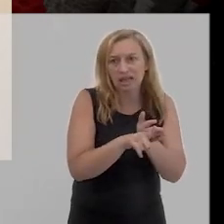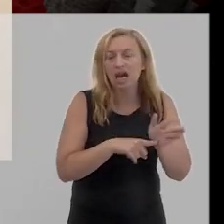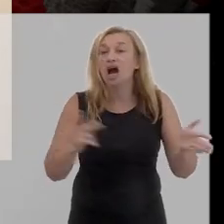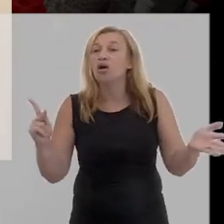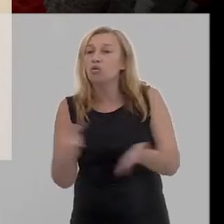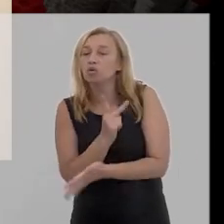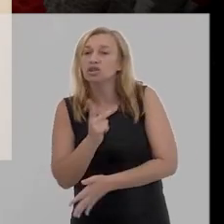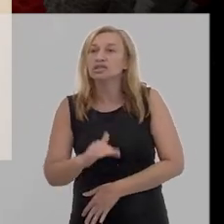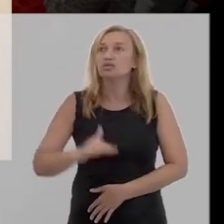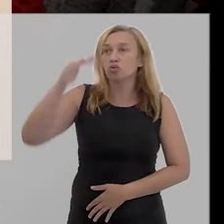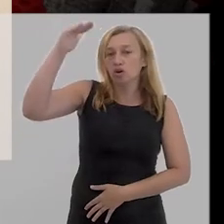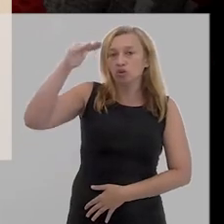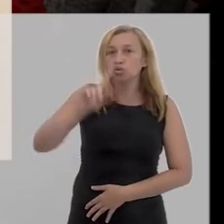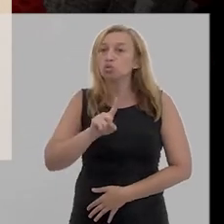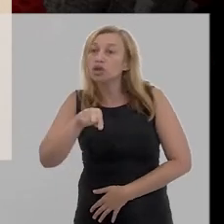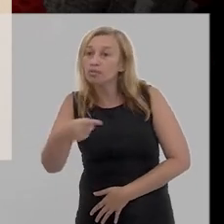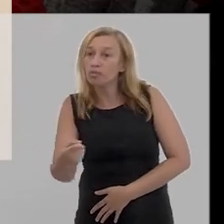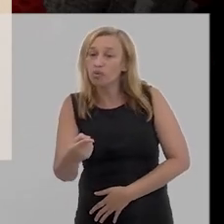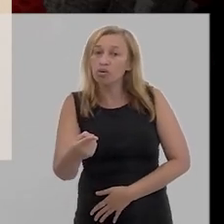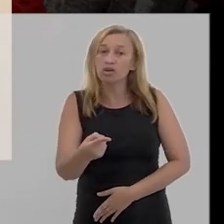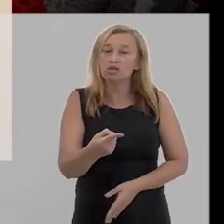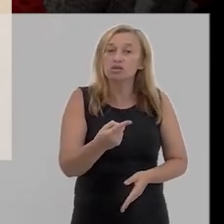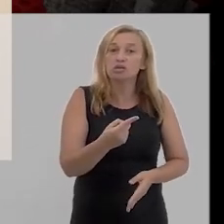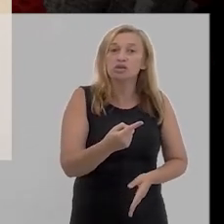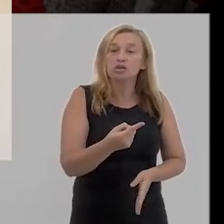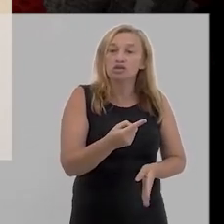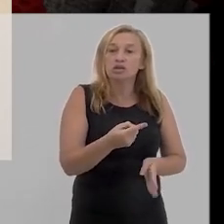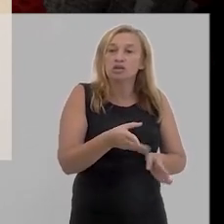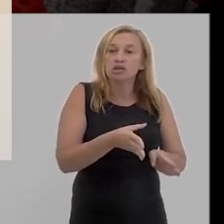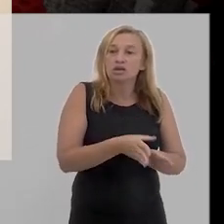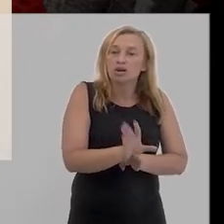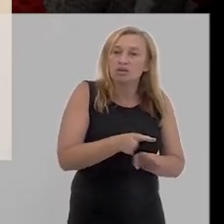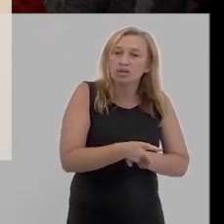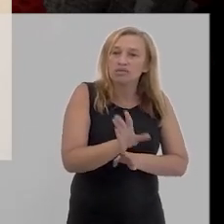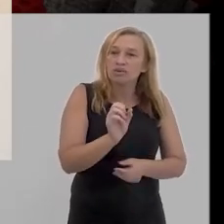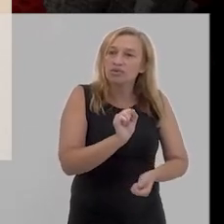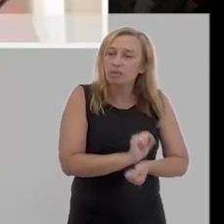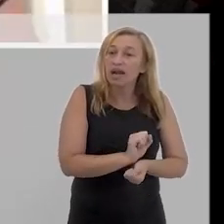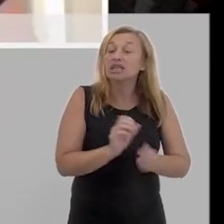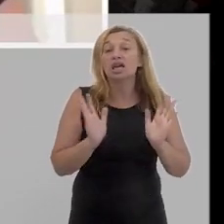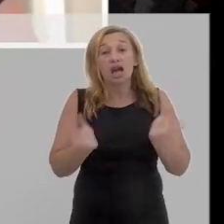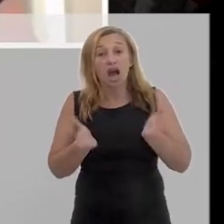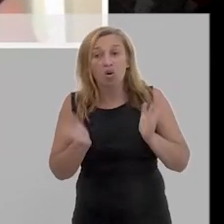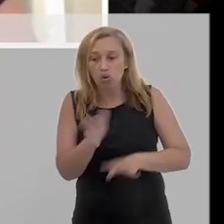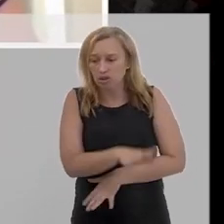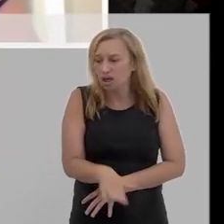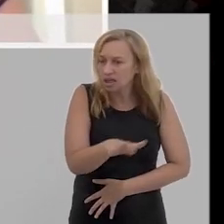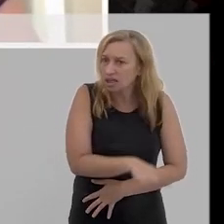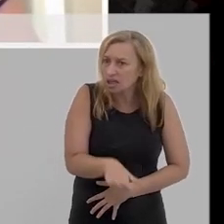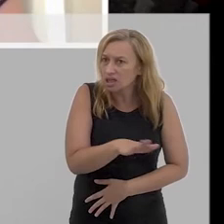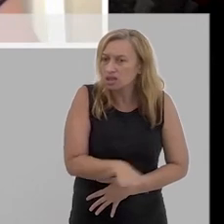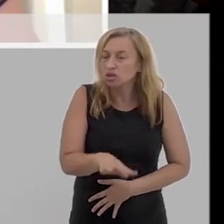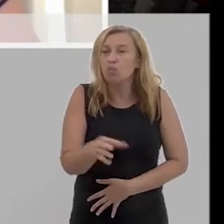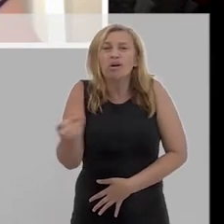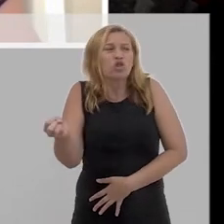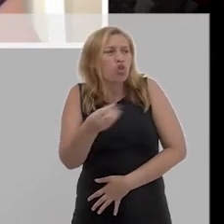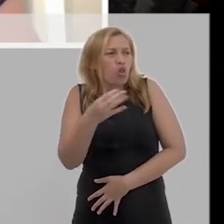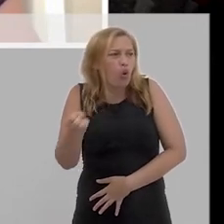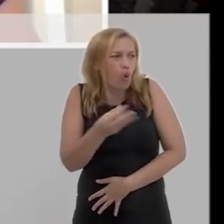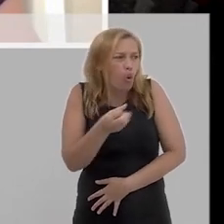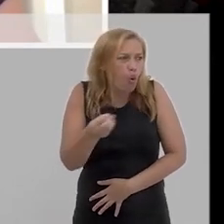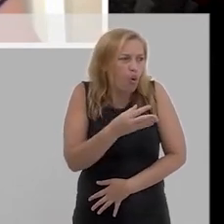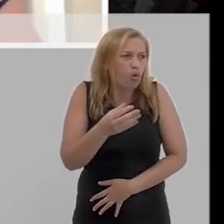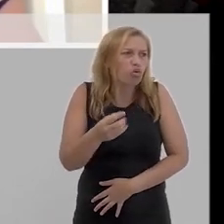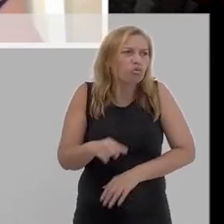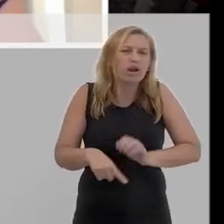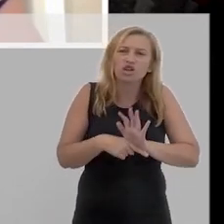Isso aconteceu no adulto, depois essa recomendação foi suspensa. E agora, na criança, como é novo e tudo,